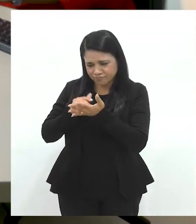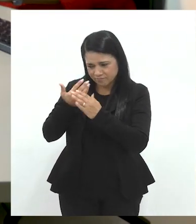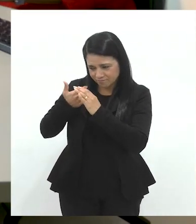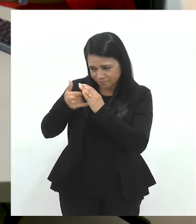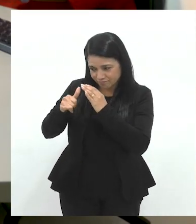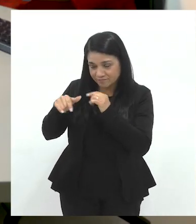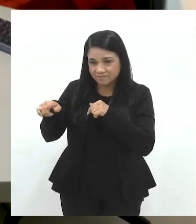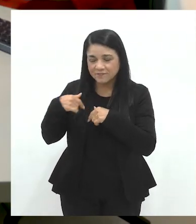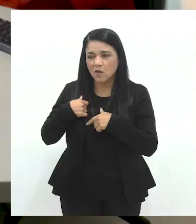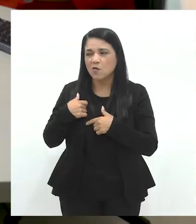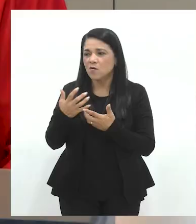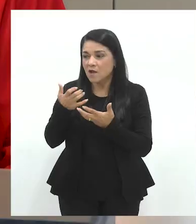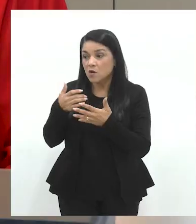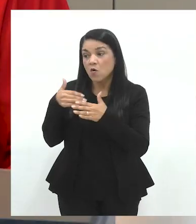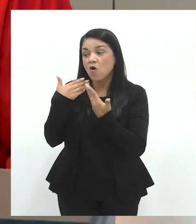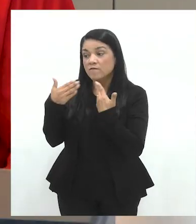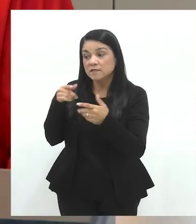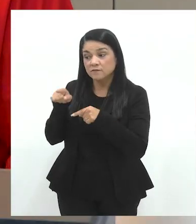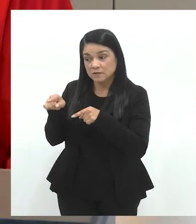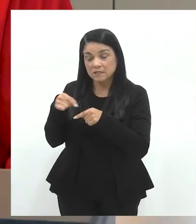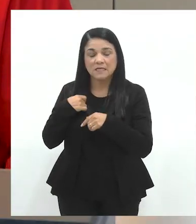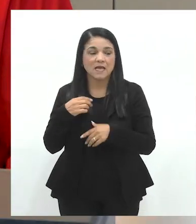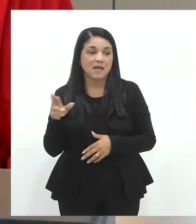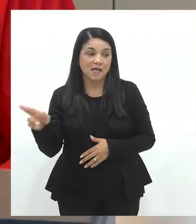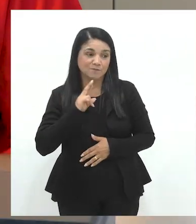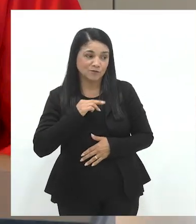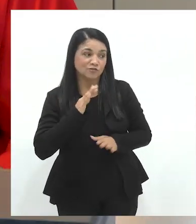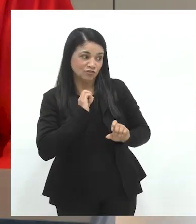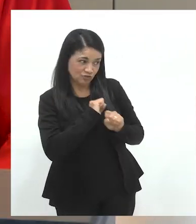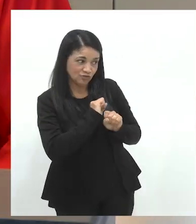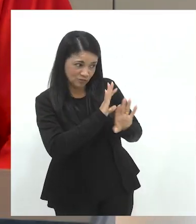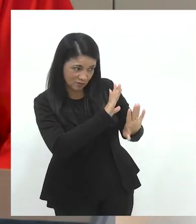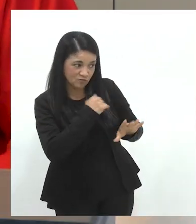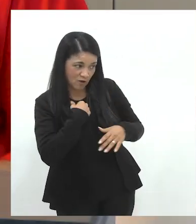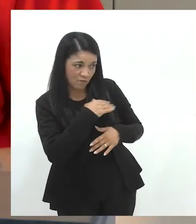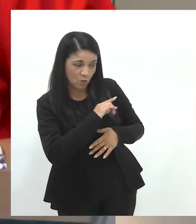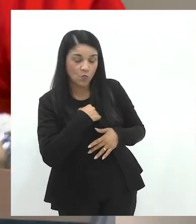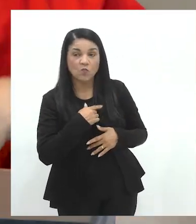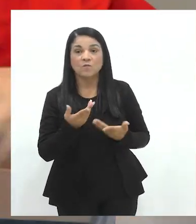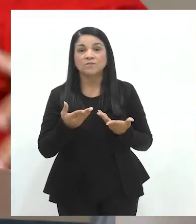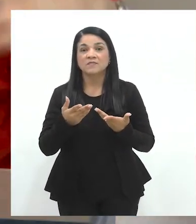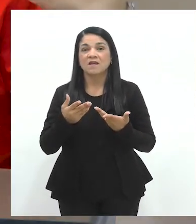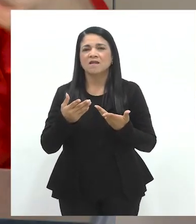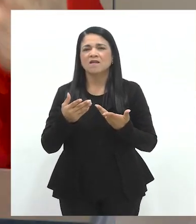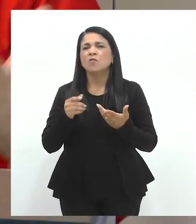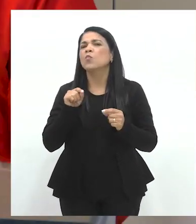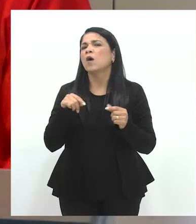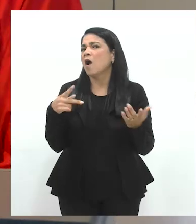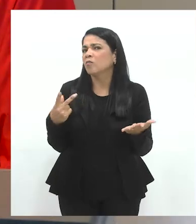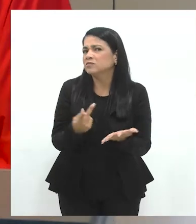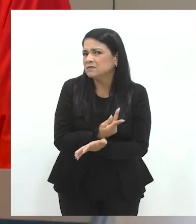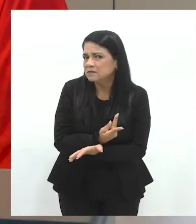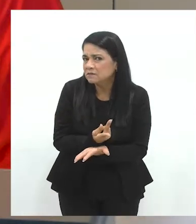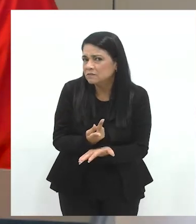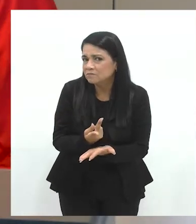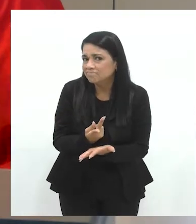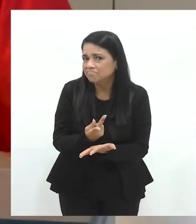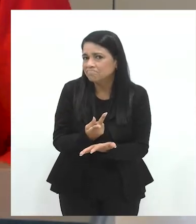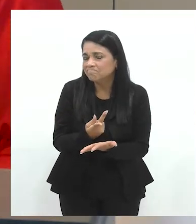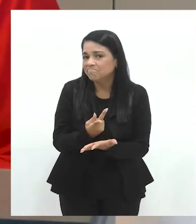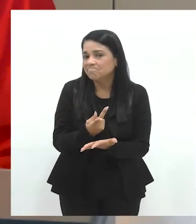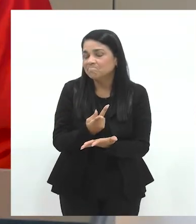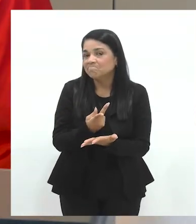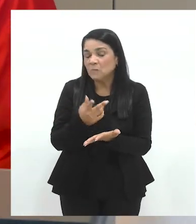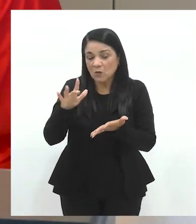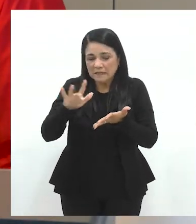direct. Oi, quero falar com você. Tá bom, já vou. E eu tenho que esperar um bocado. Então, o que está acontecendo com esse lance